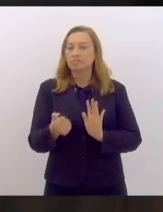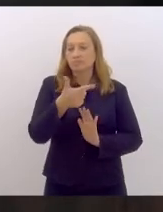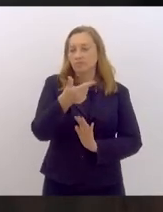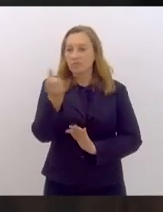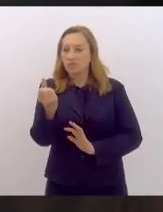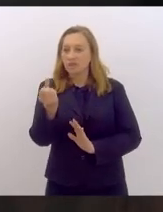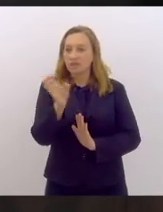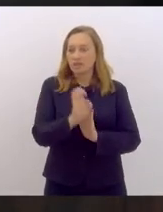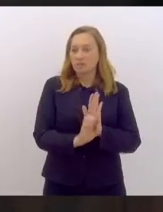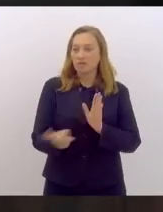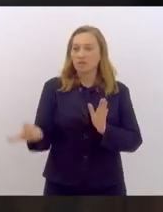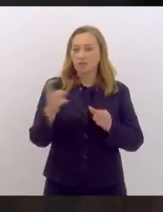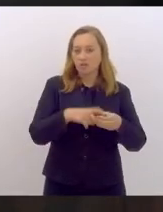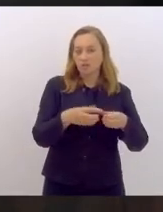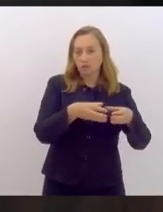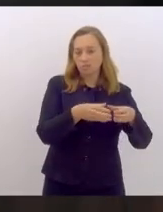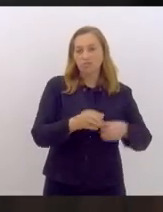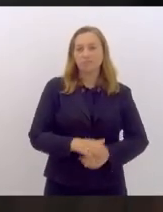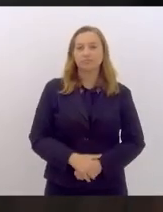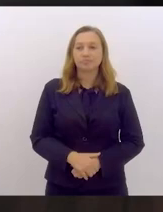26 emendas e retorna às comissões.